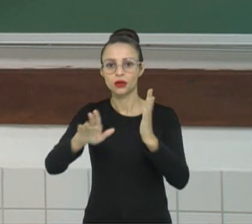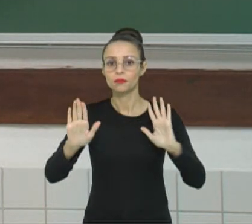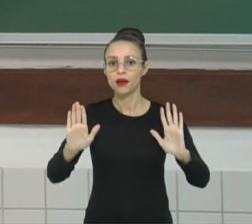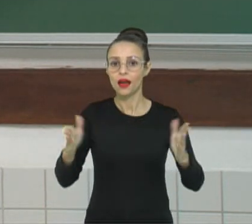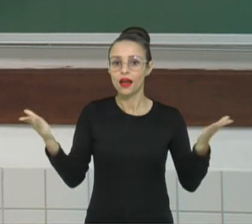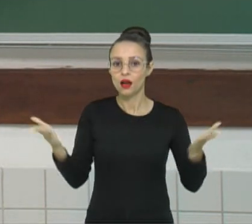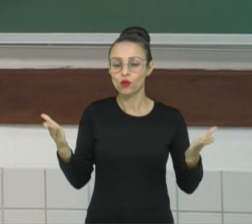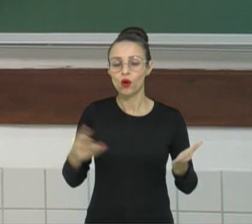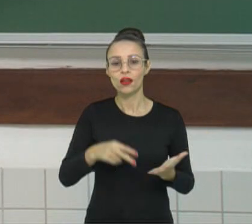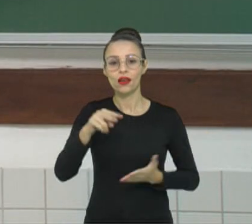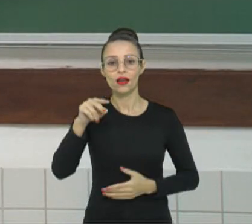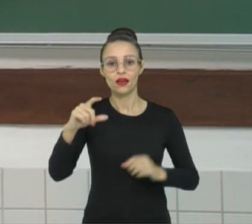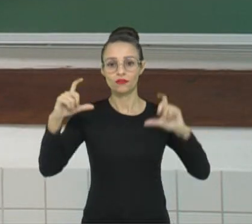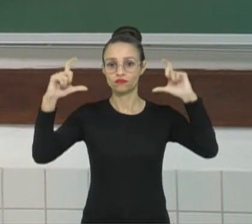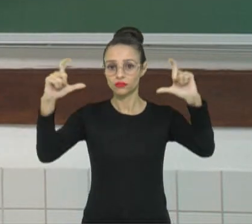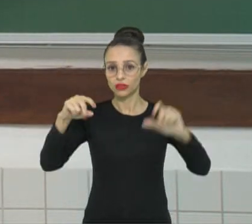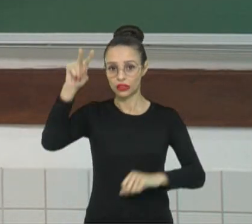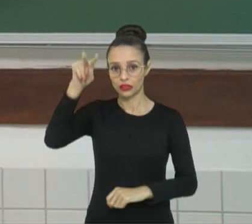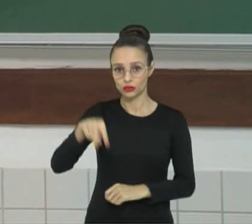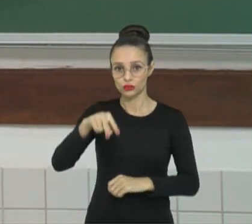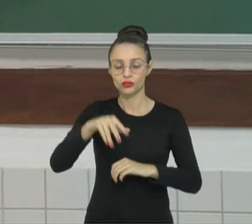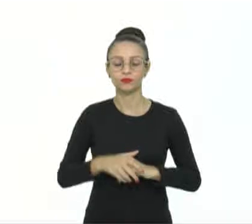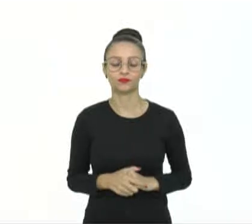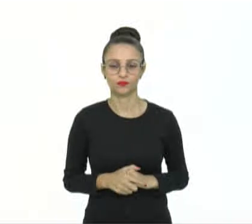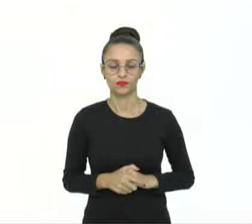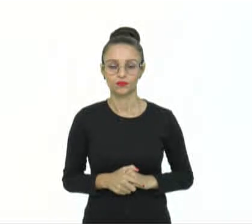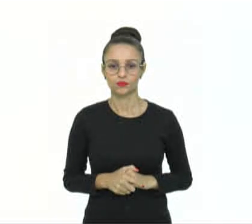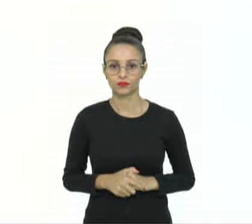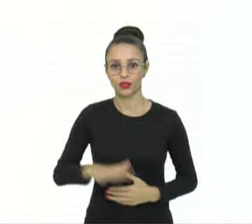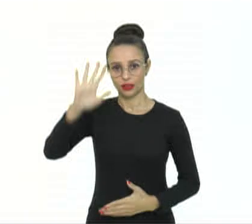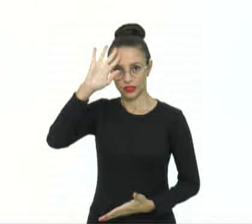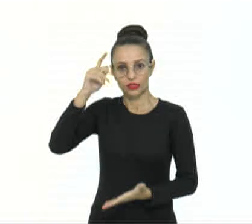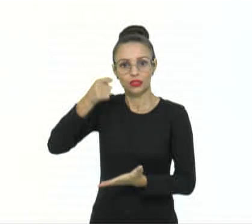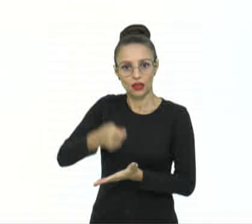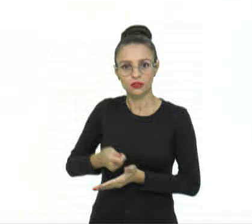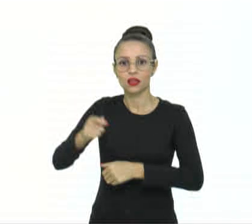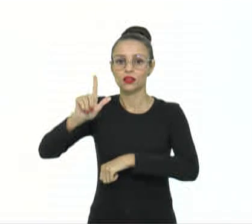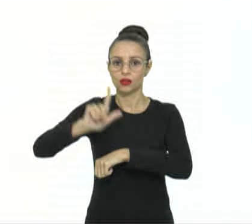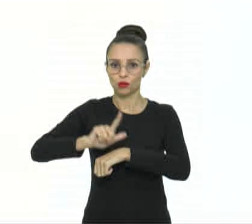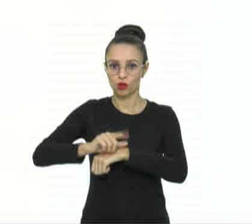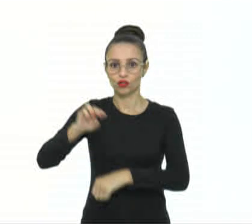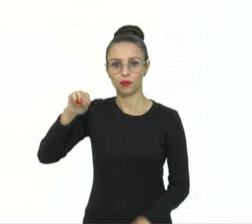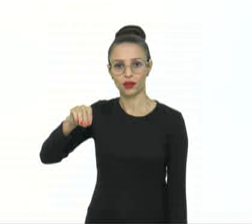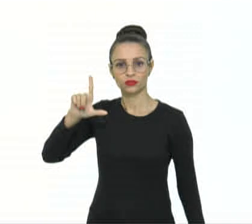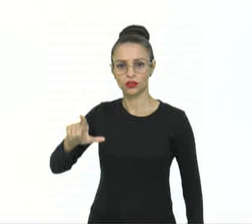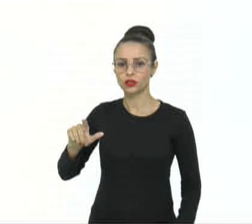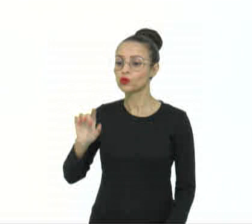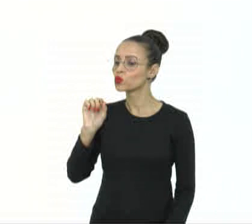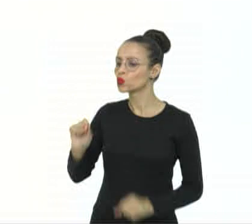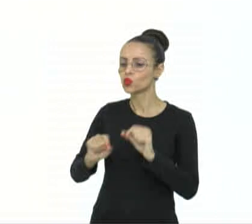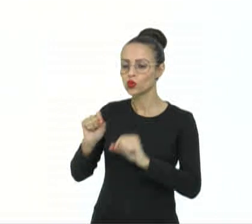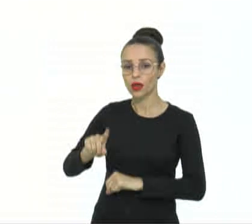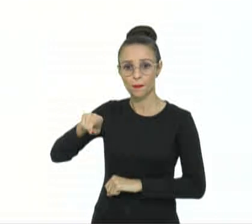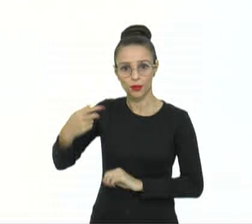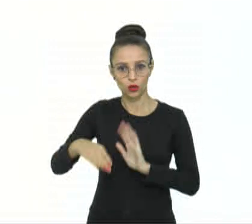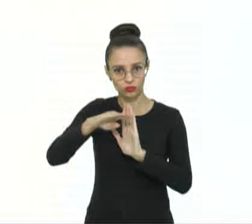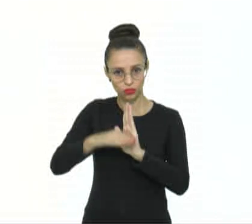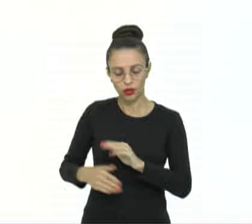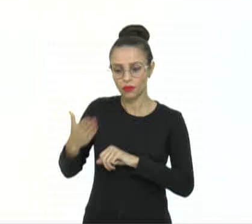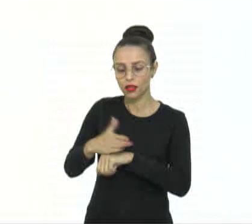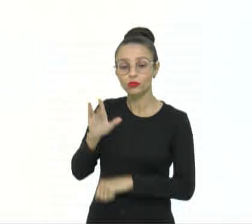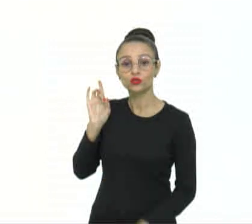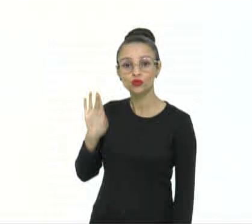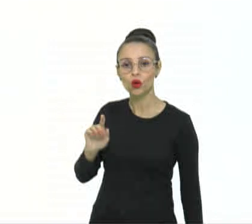a leitura do fragmento. A decisão da Magazine Luiza em colocar apenas negros no próximo programa de